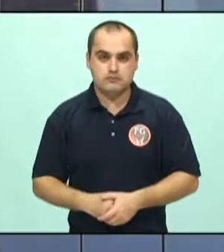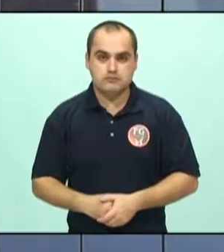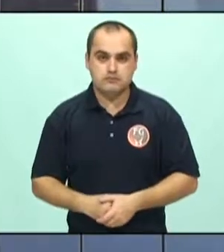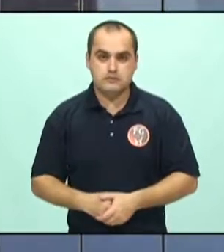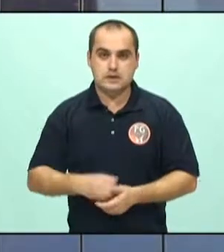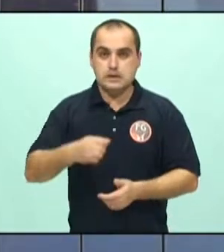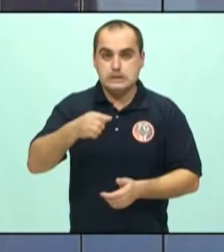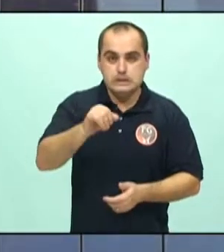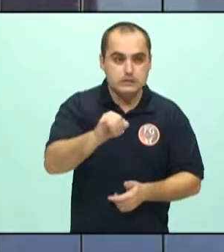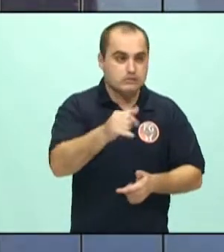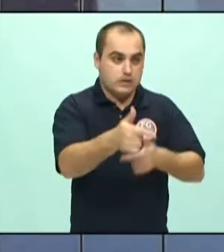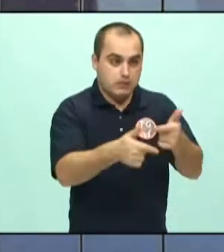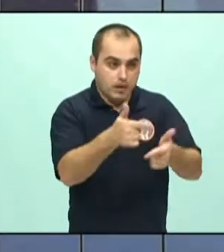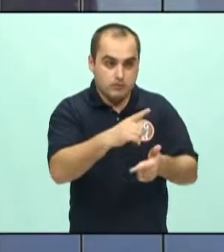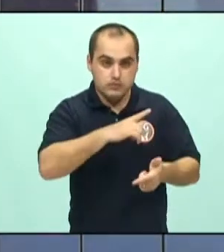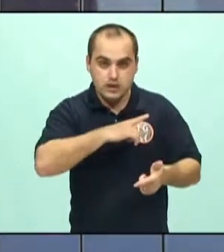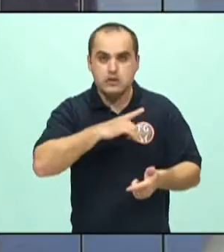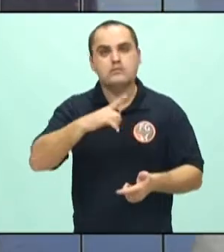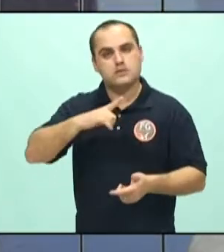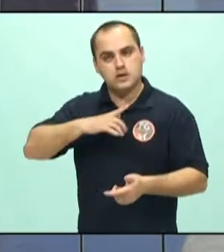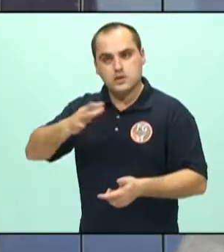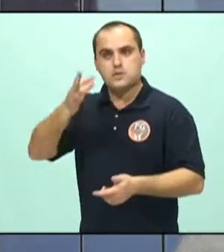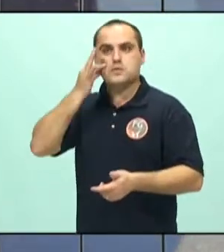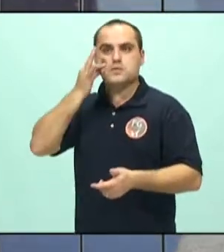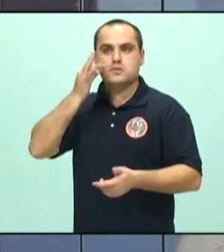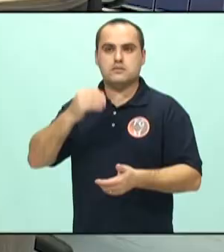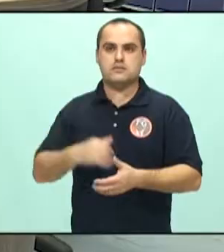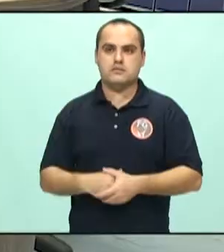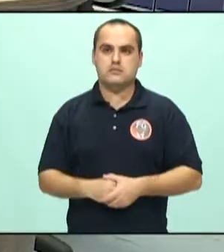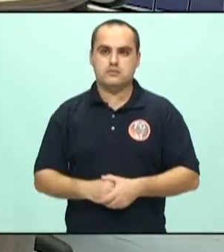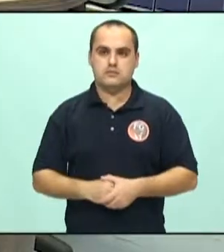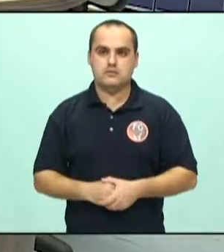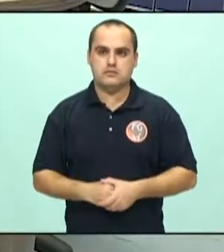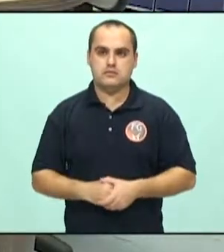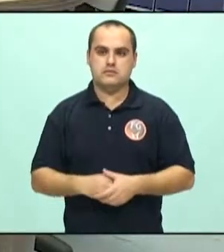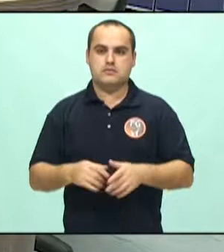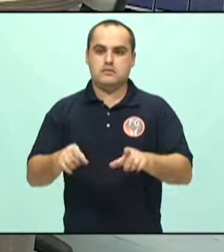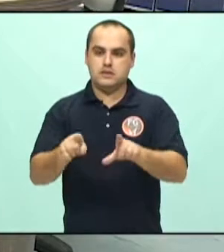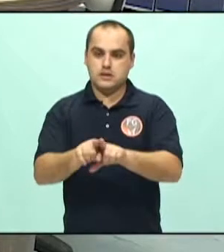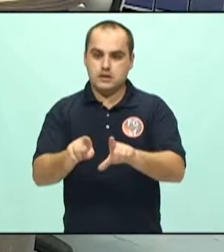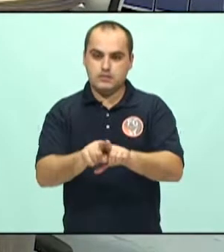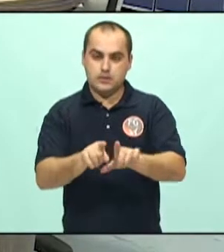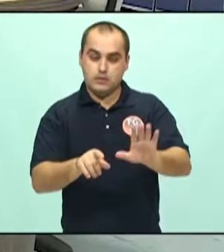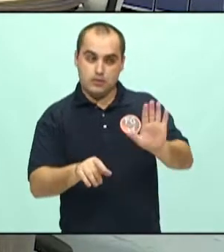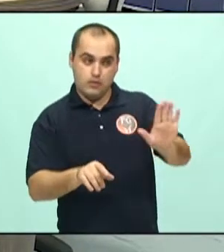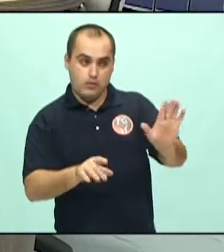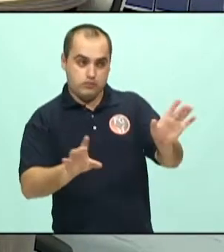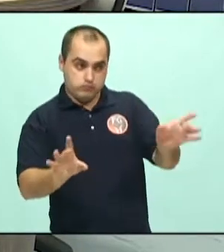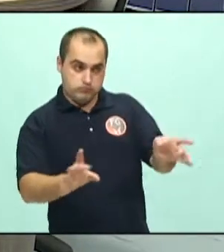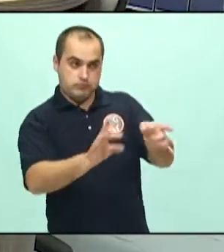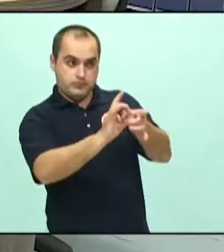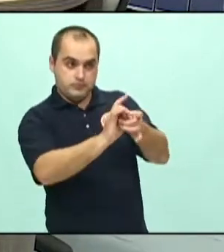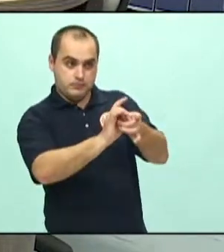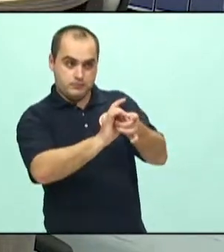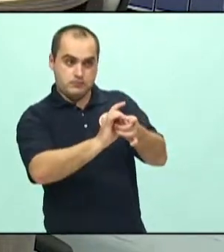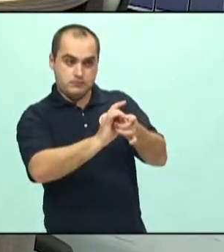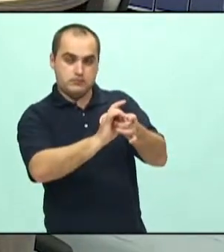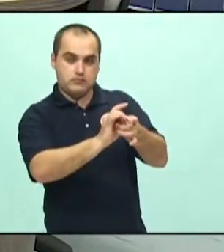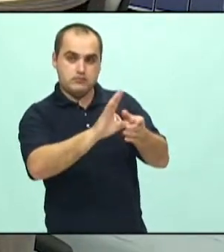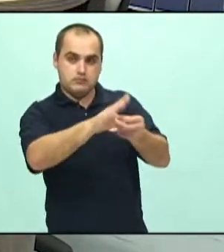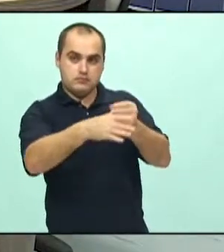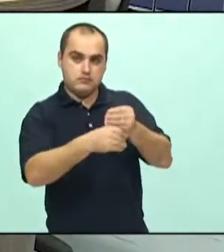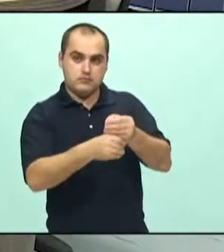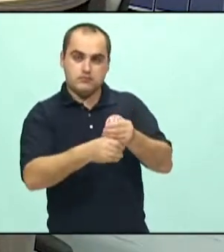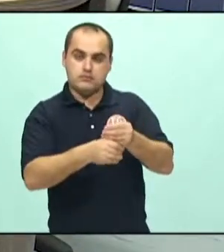não tem custo. Então, a nossa mão de obra hoje, ela bate recordes. Até para te complementar, ontem nós tivemos no documentário tem depoimento